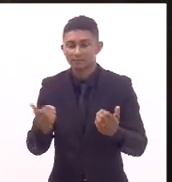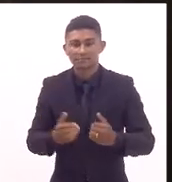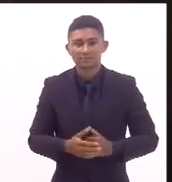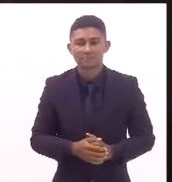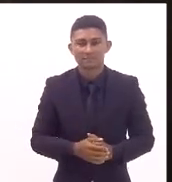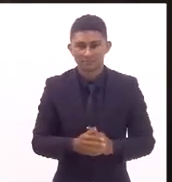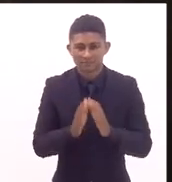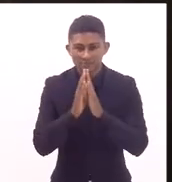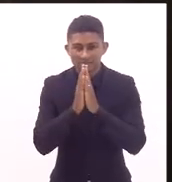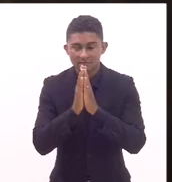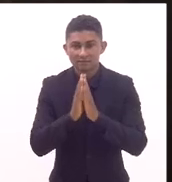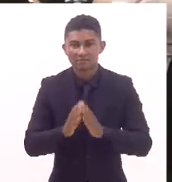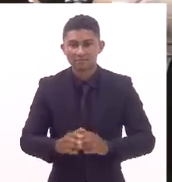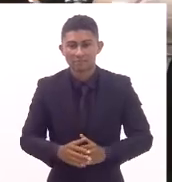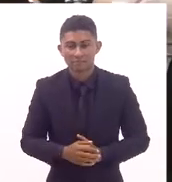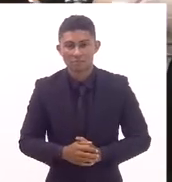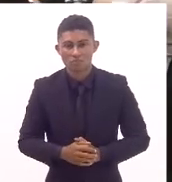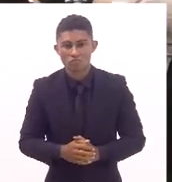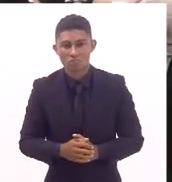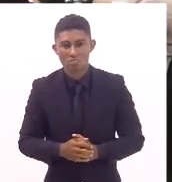E aí por favor